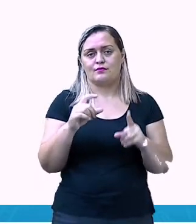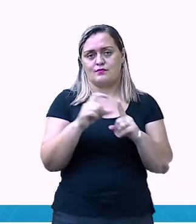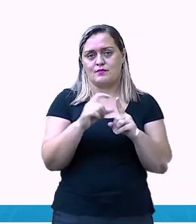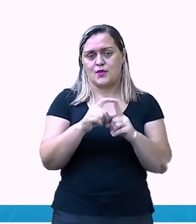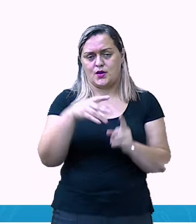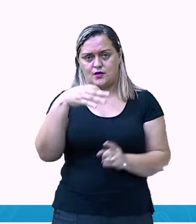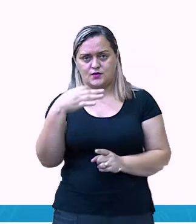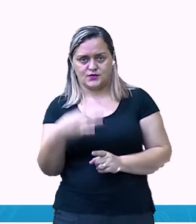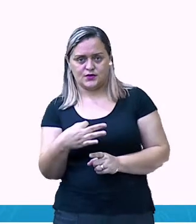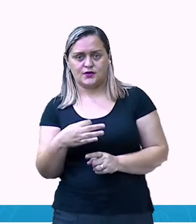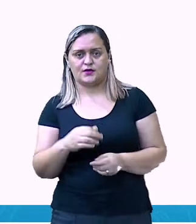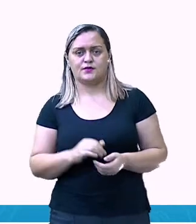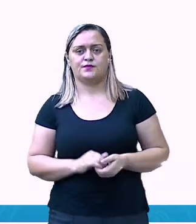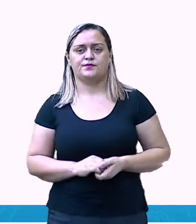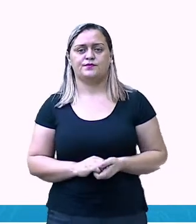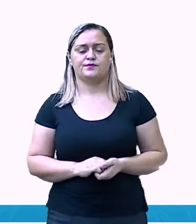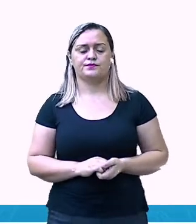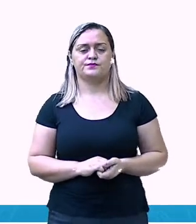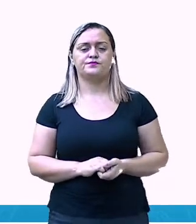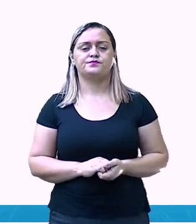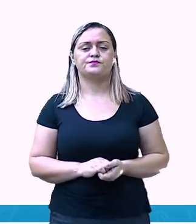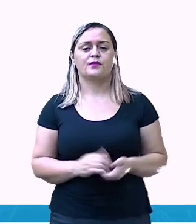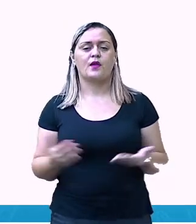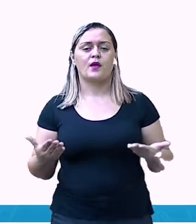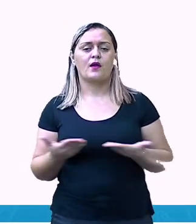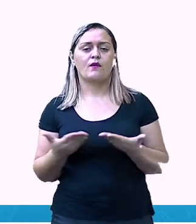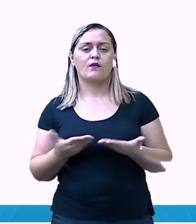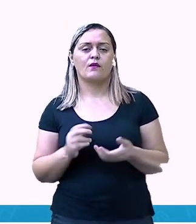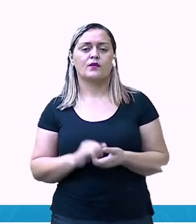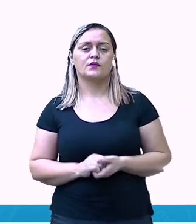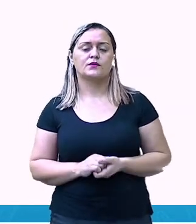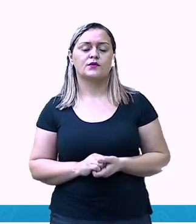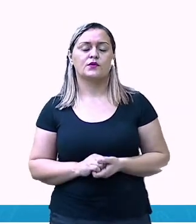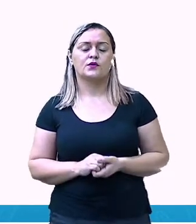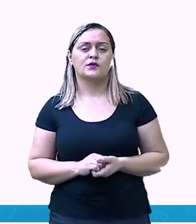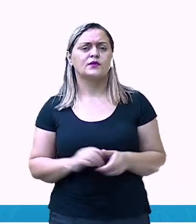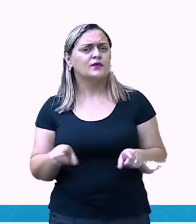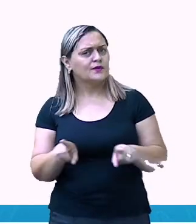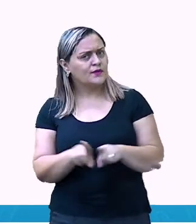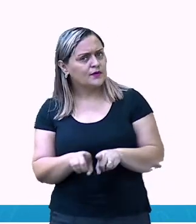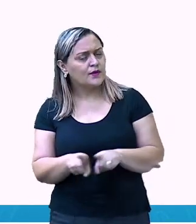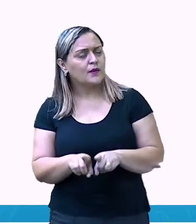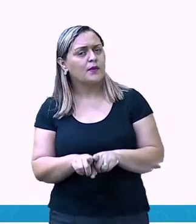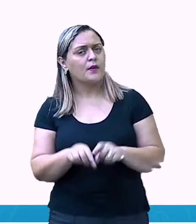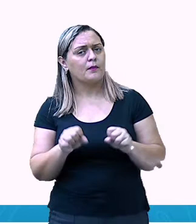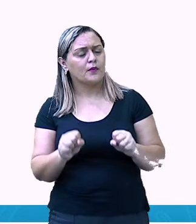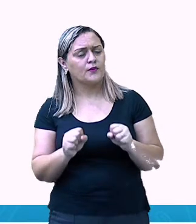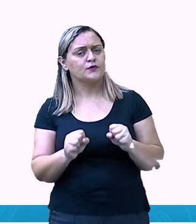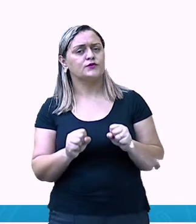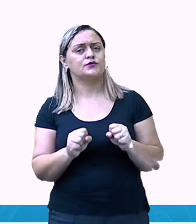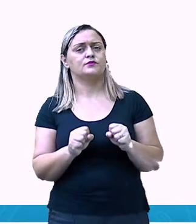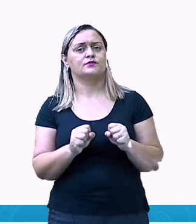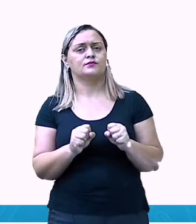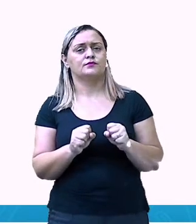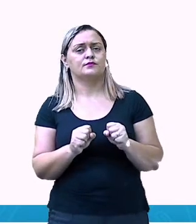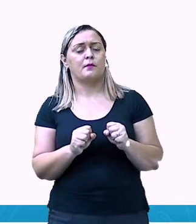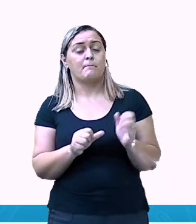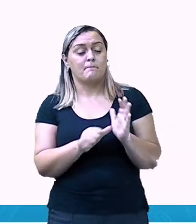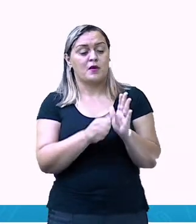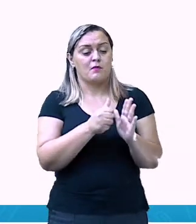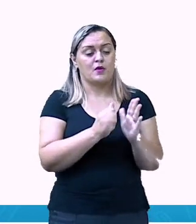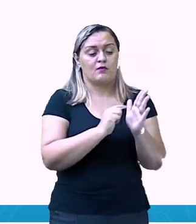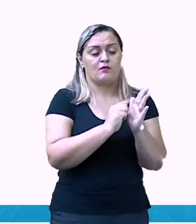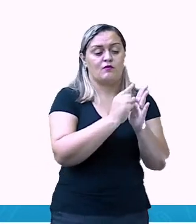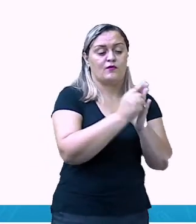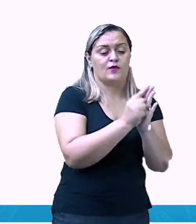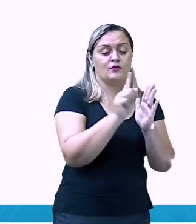Agora, com vogais e consoantes. Ah, professora, mas espera aí, a vogal estava depois da consoante, agora ela veio